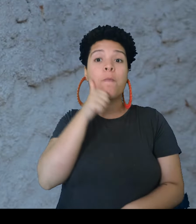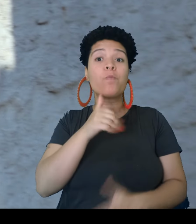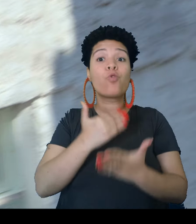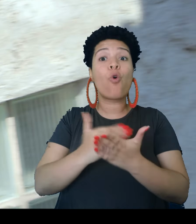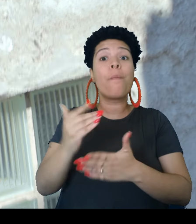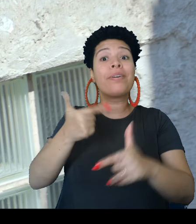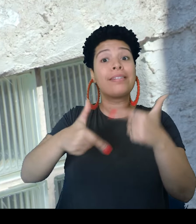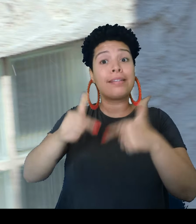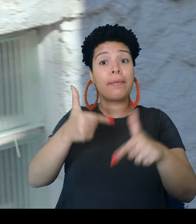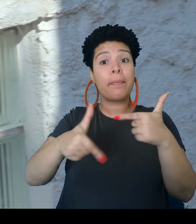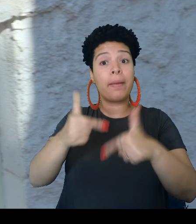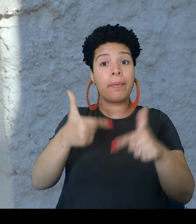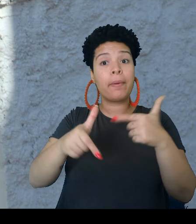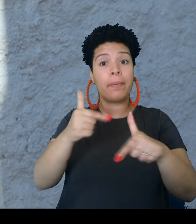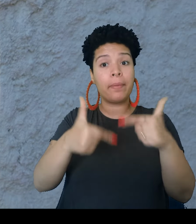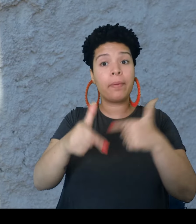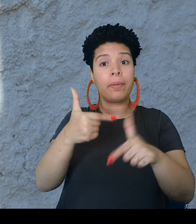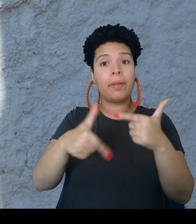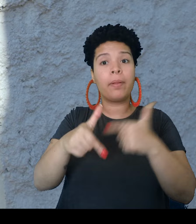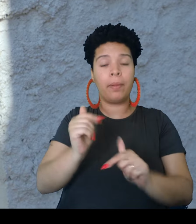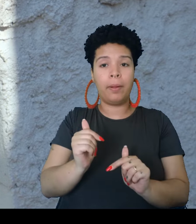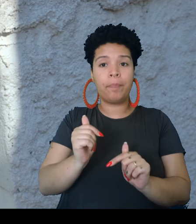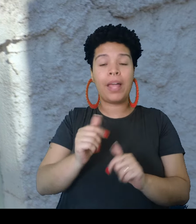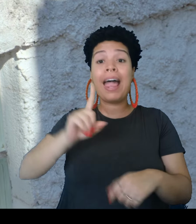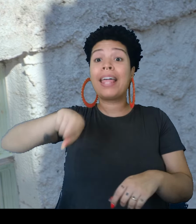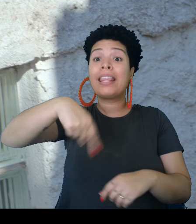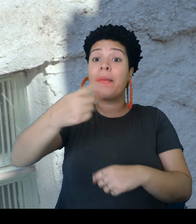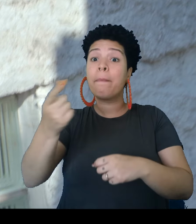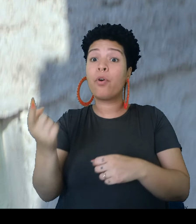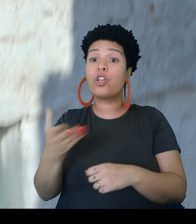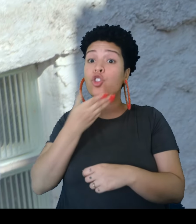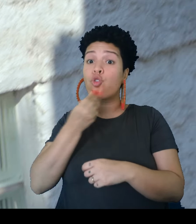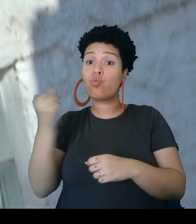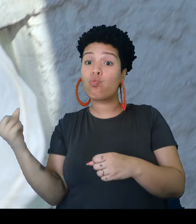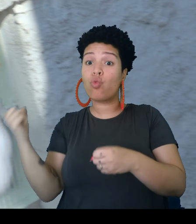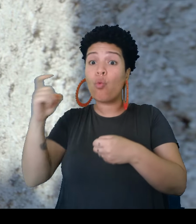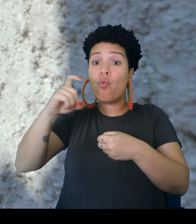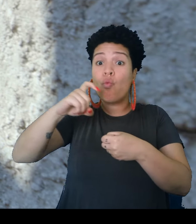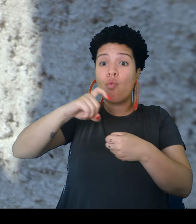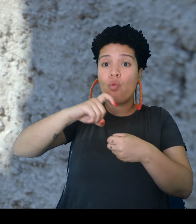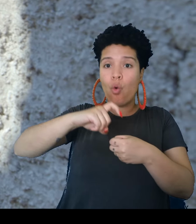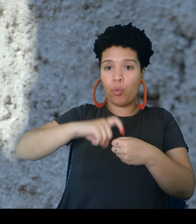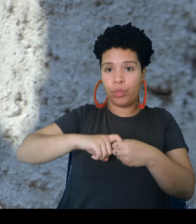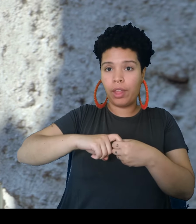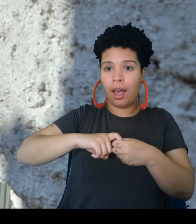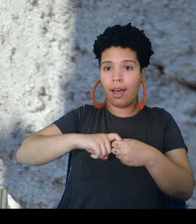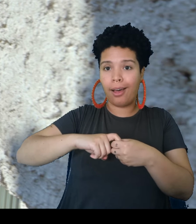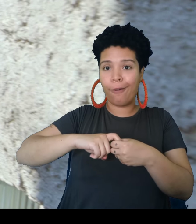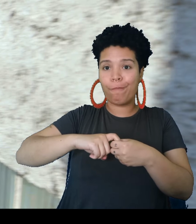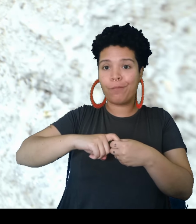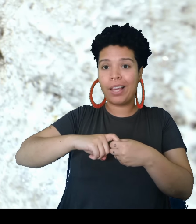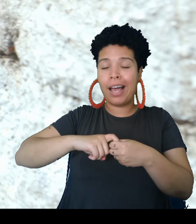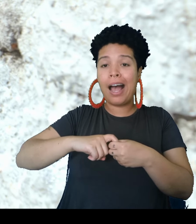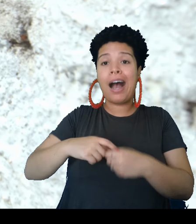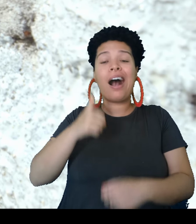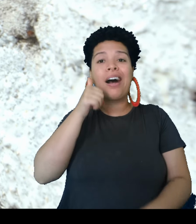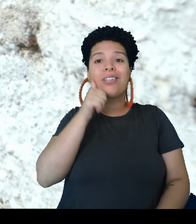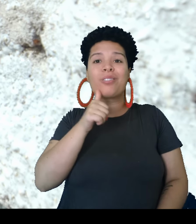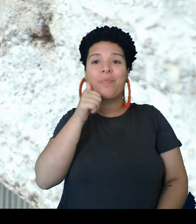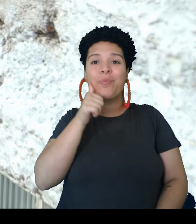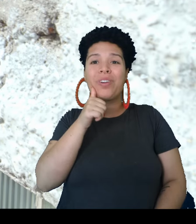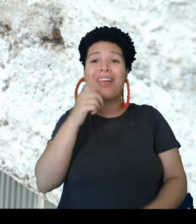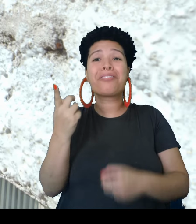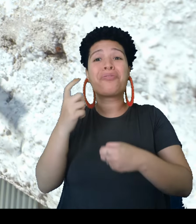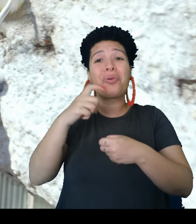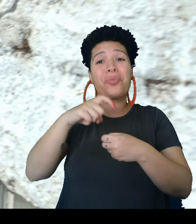para casa, a grande parcela feminina da população que havia provado seu valor na frente de trabalho voltou a ser vista não como uma